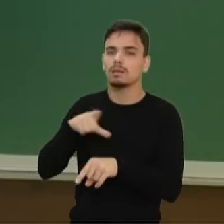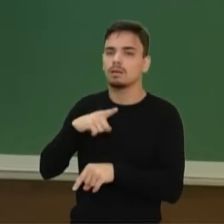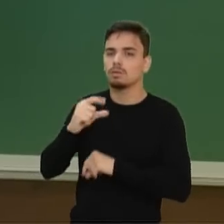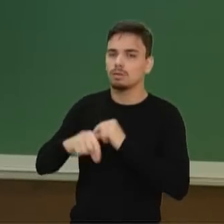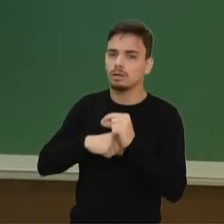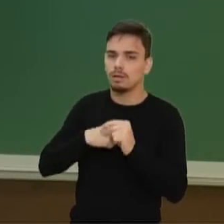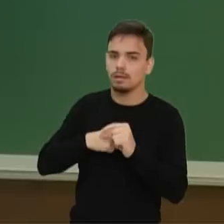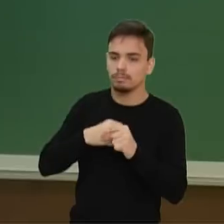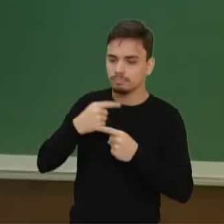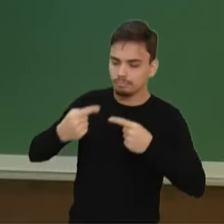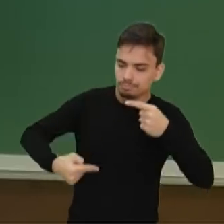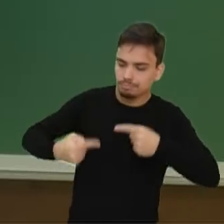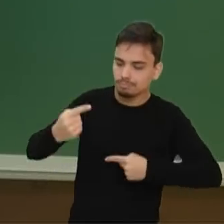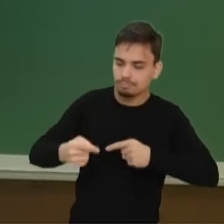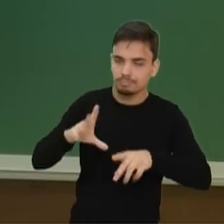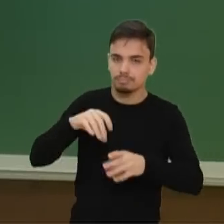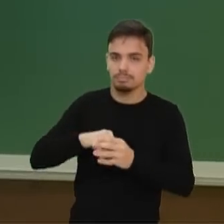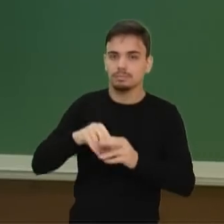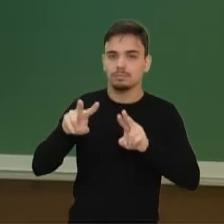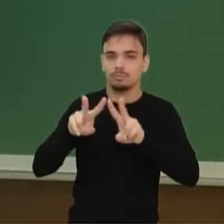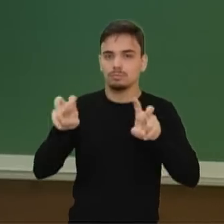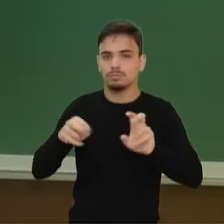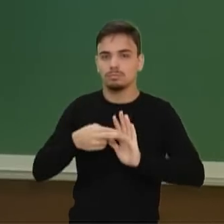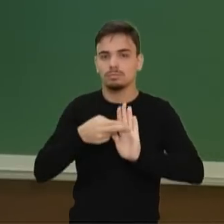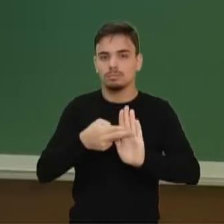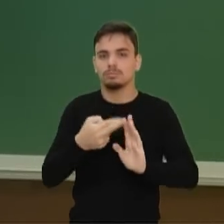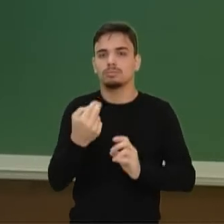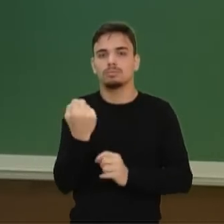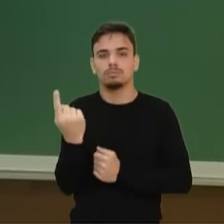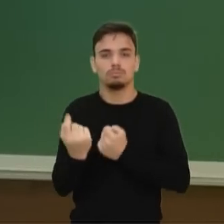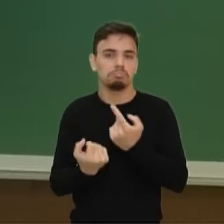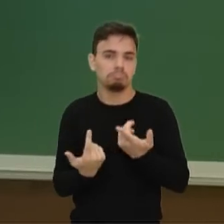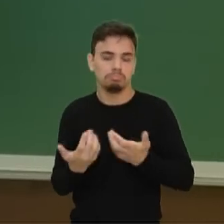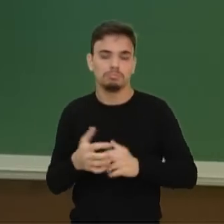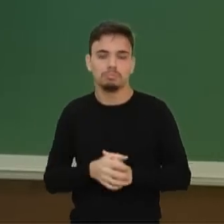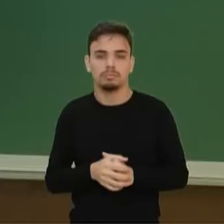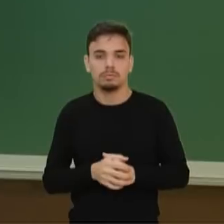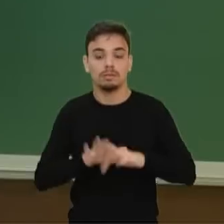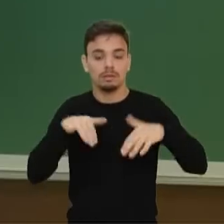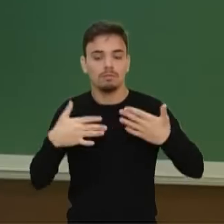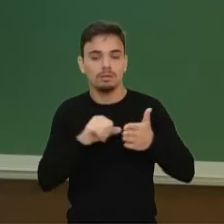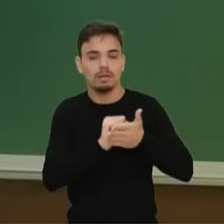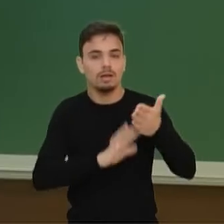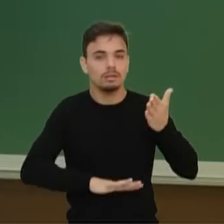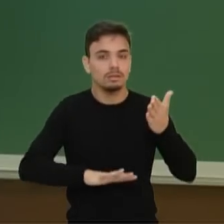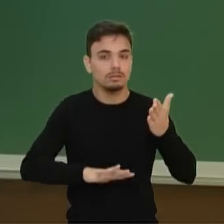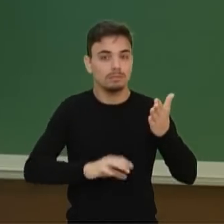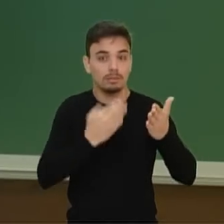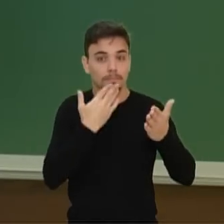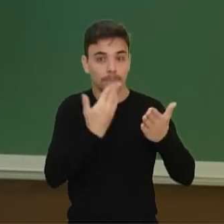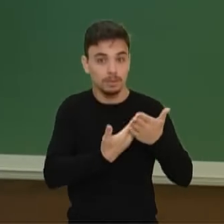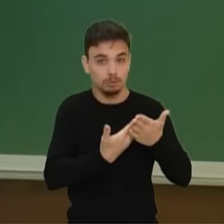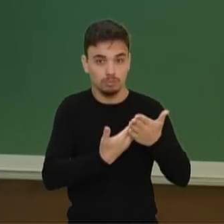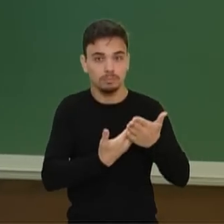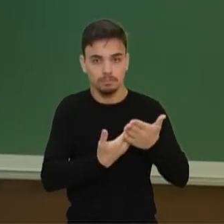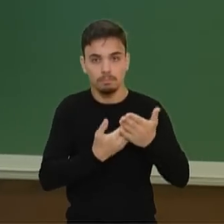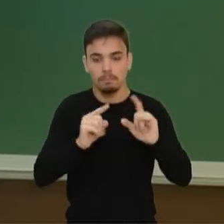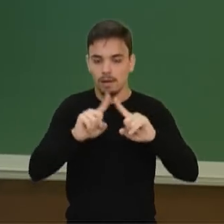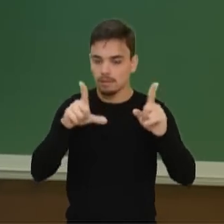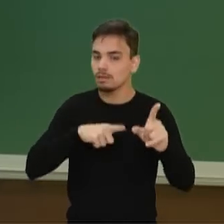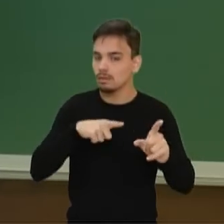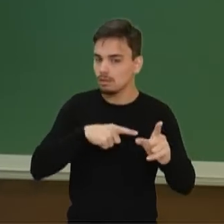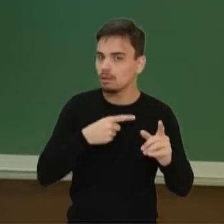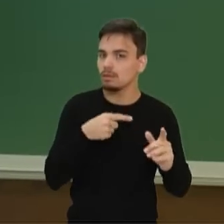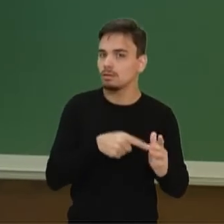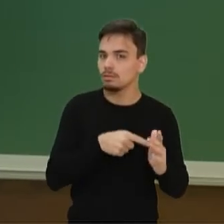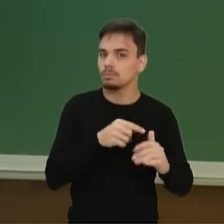com referencial a alguma coisa. Talvez não seja isso que a atividade esteja pedindo, mas está ali presente. E nós